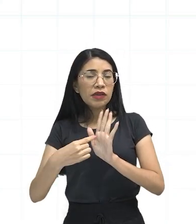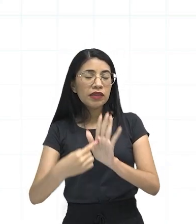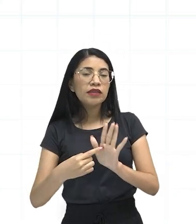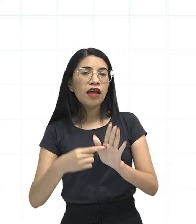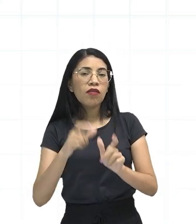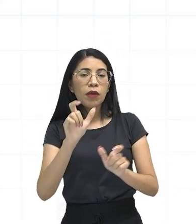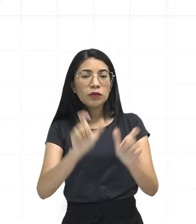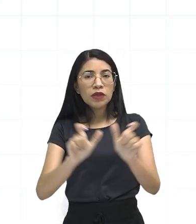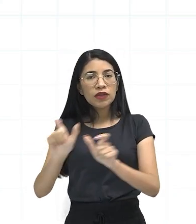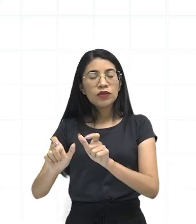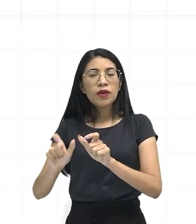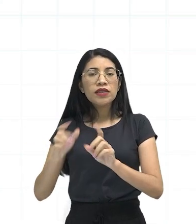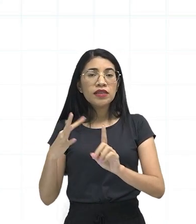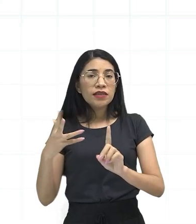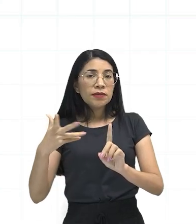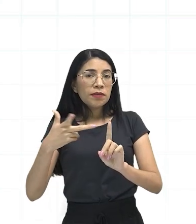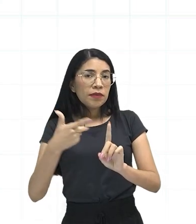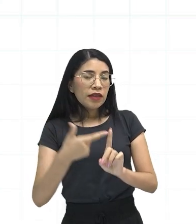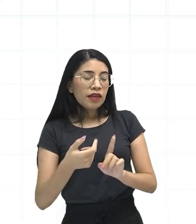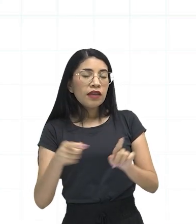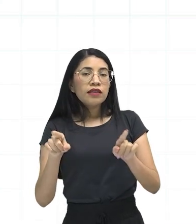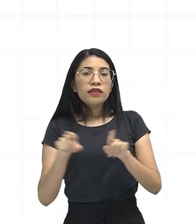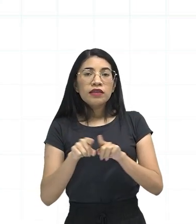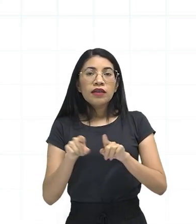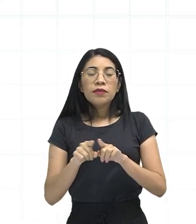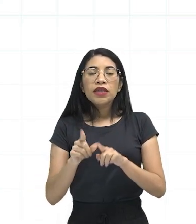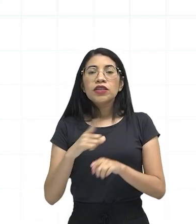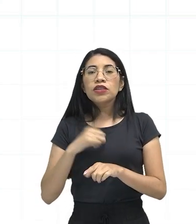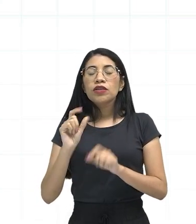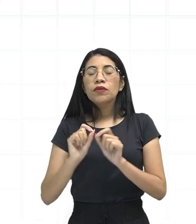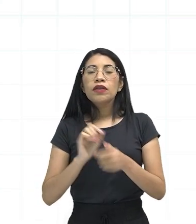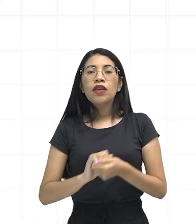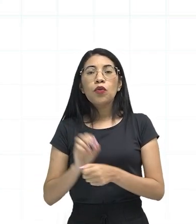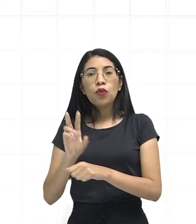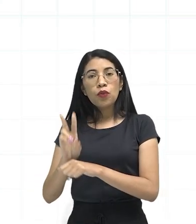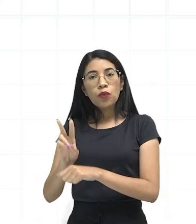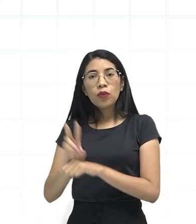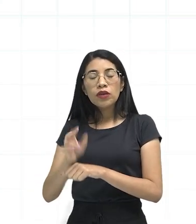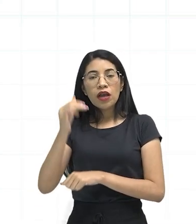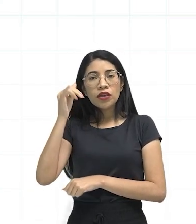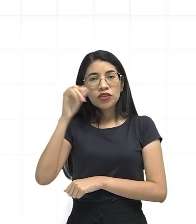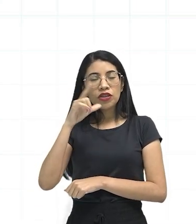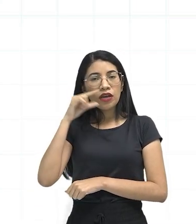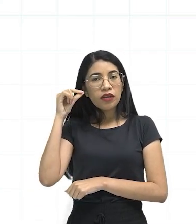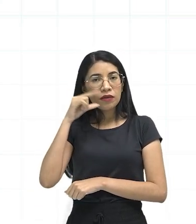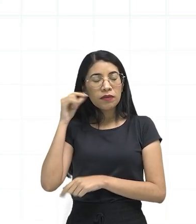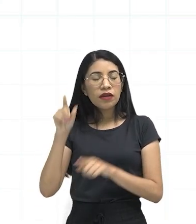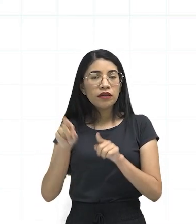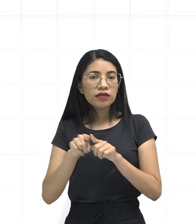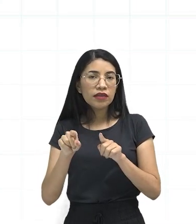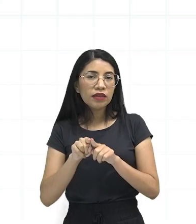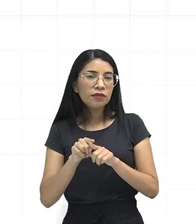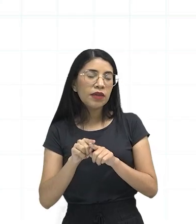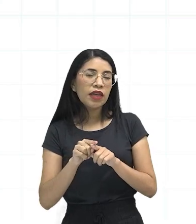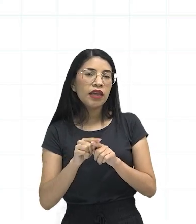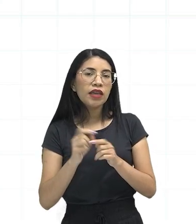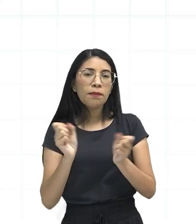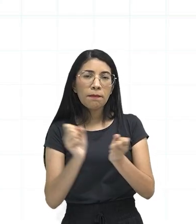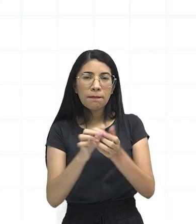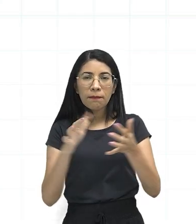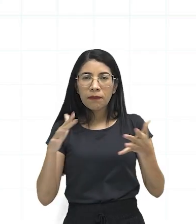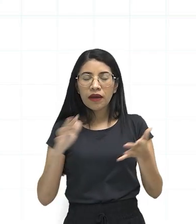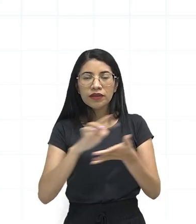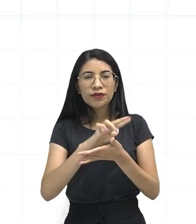de suas habilidades, incluindo a domesticação de animais e ilusionismo.